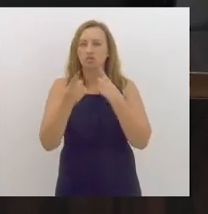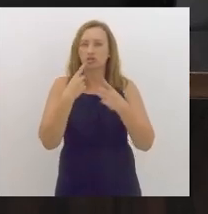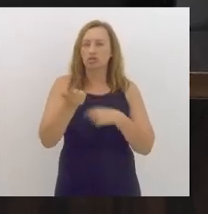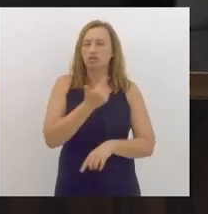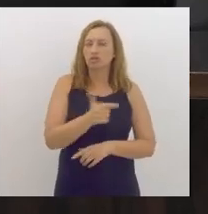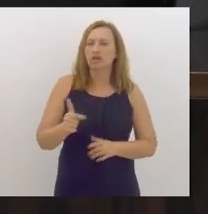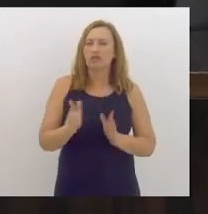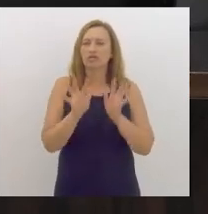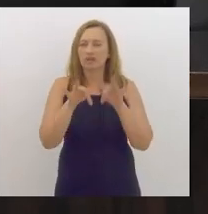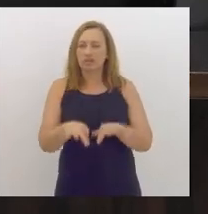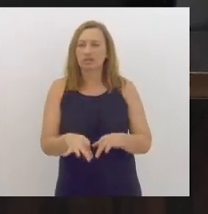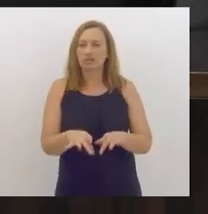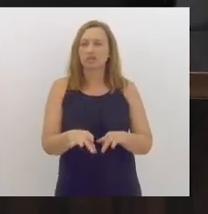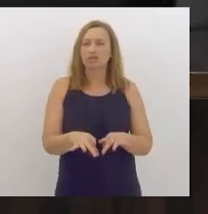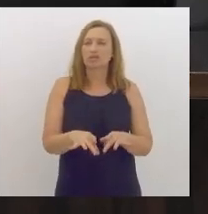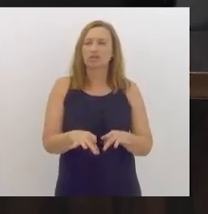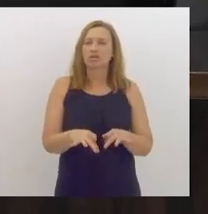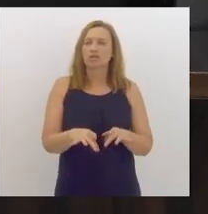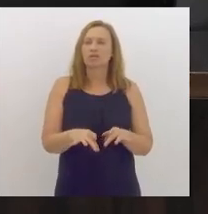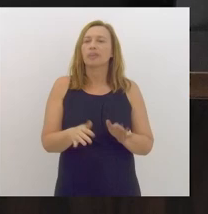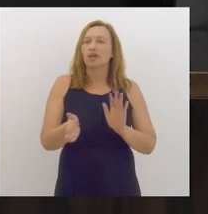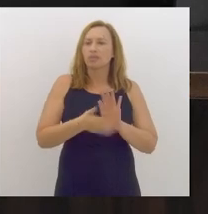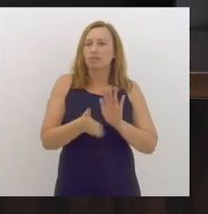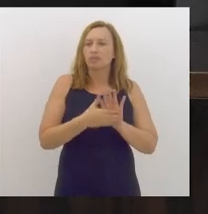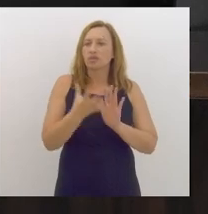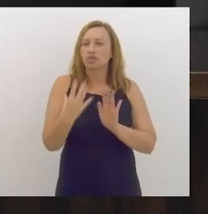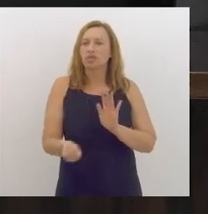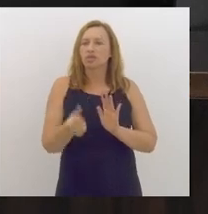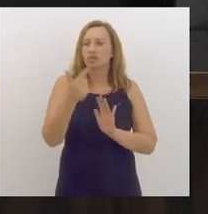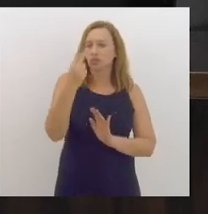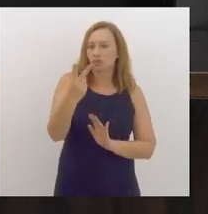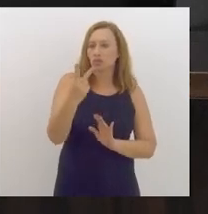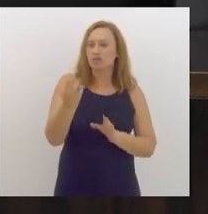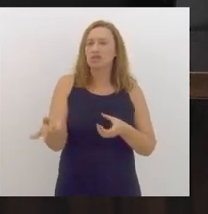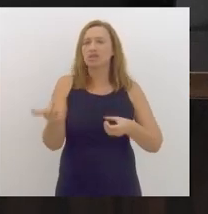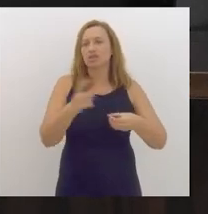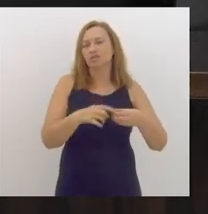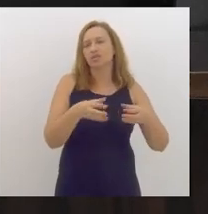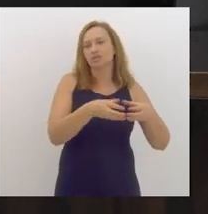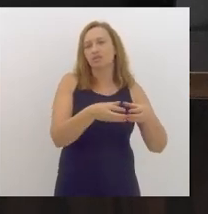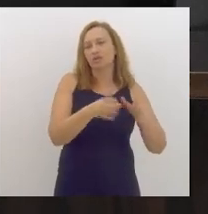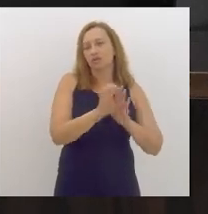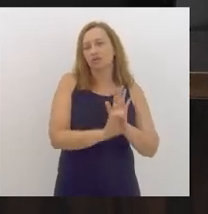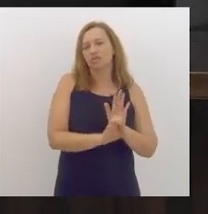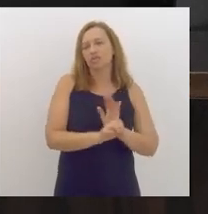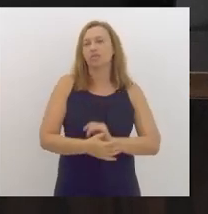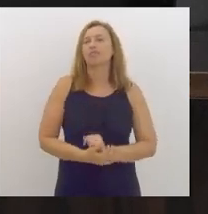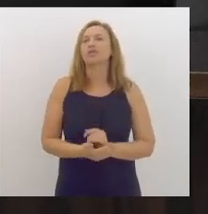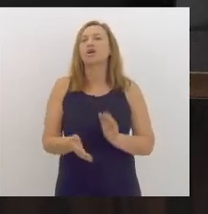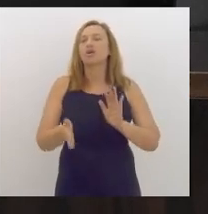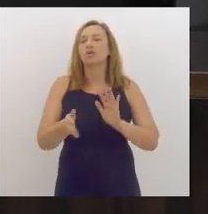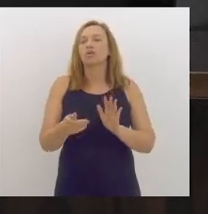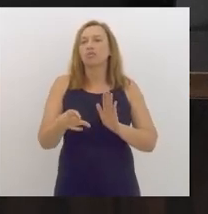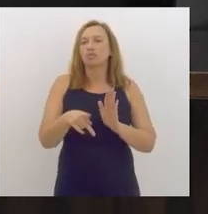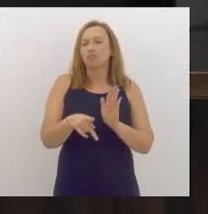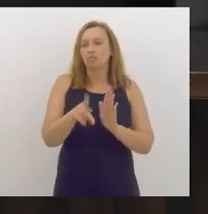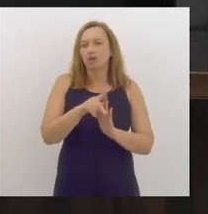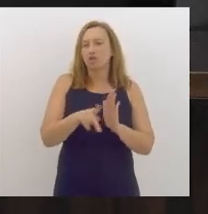quem queira discutir, encerrada a discussão. A presente proposta recebeu 2 emendas e retorna às comissões. Projeto de